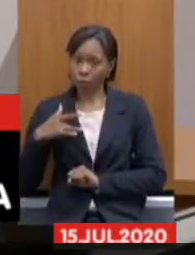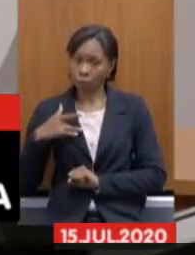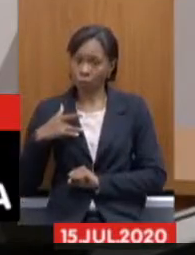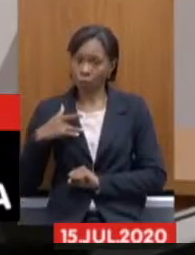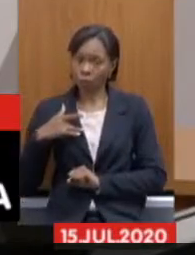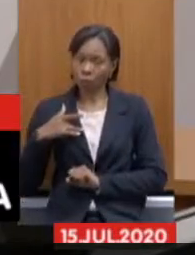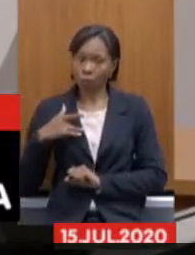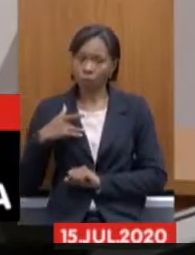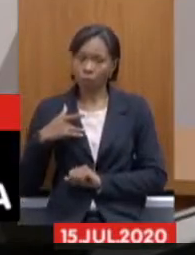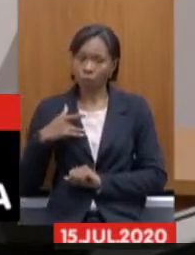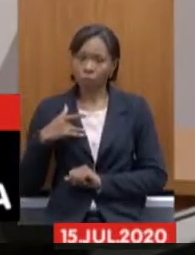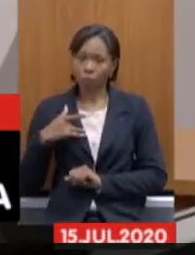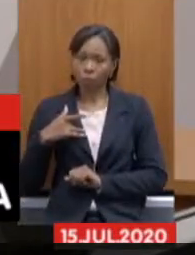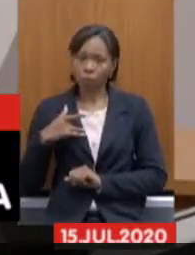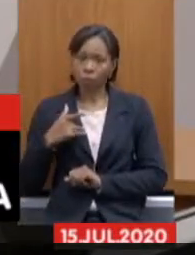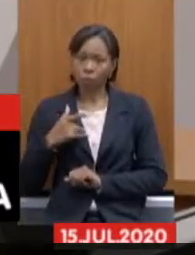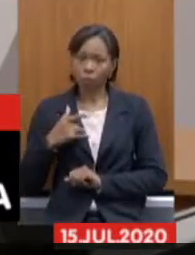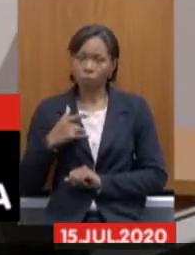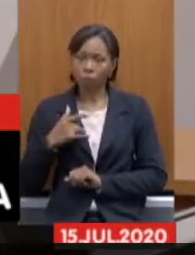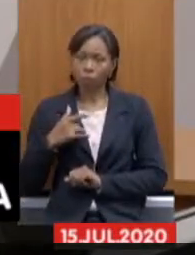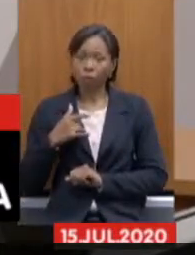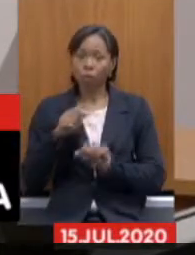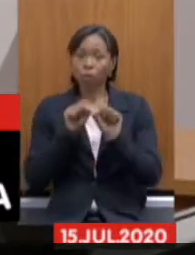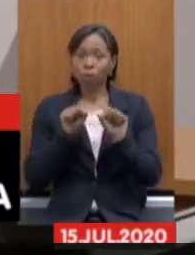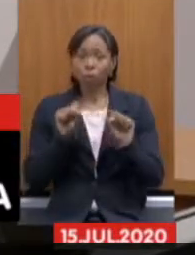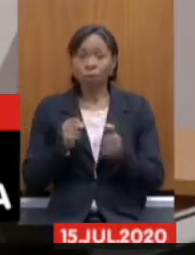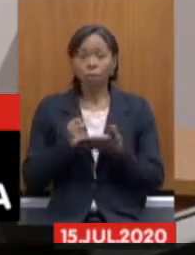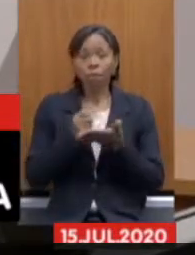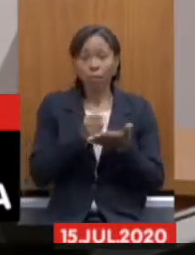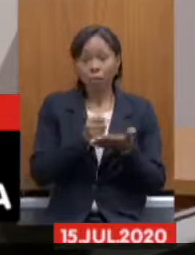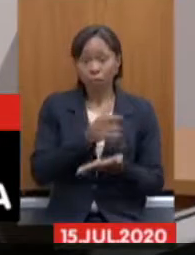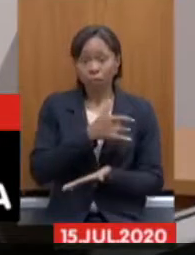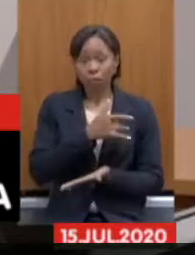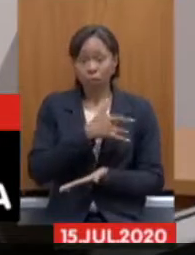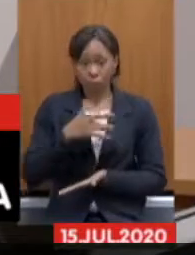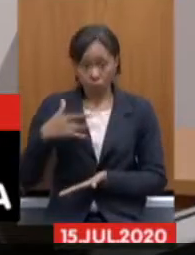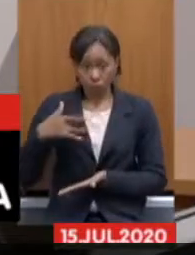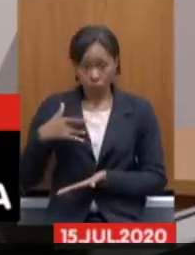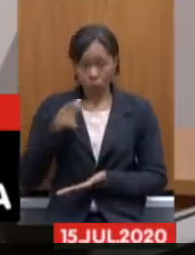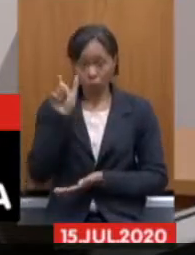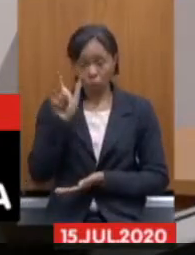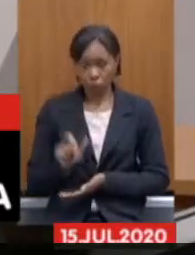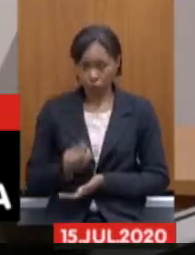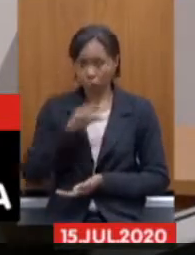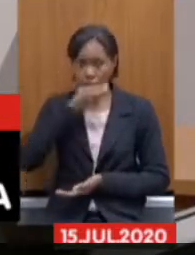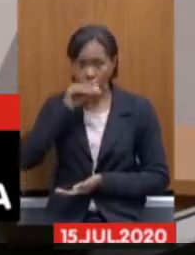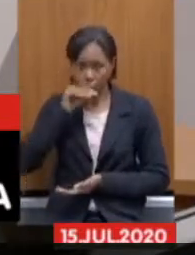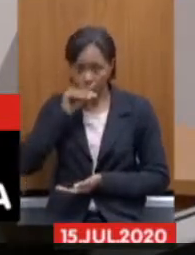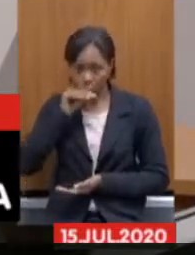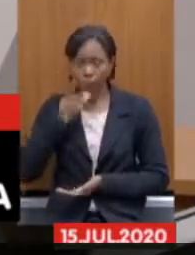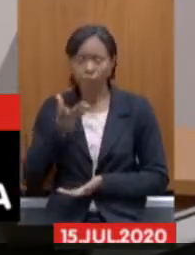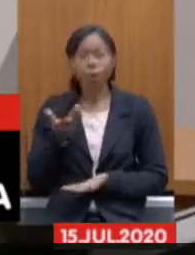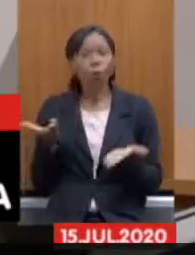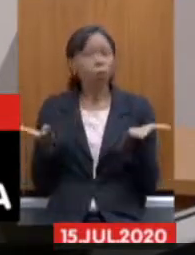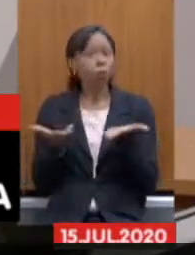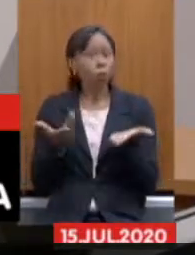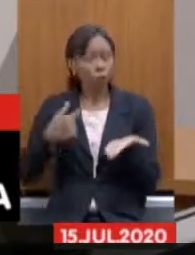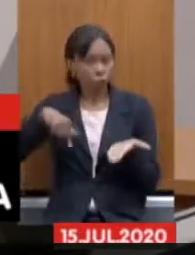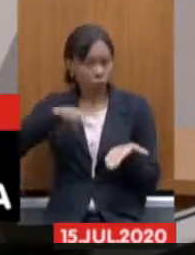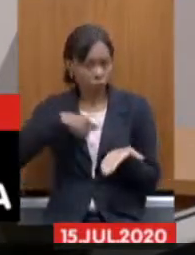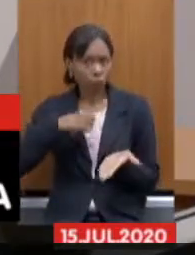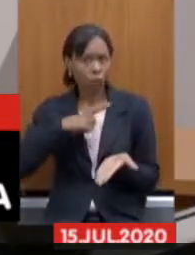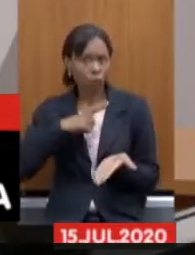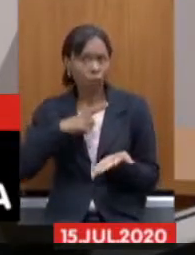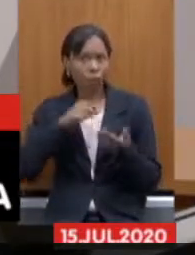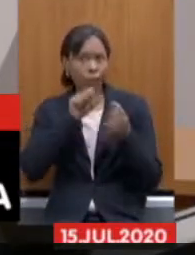o sistema de assistência de saúde do servidor evidentemente que nós hoje temos